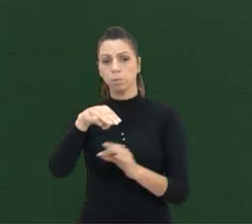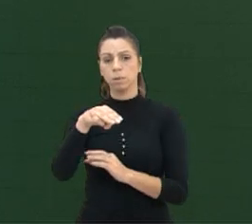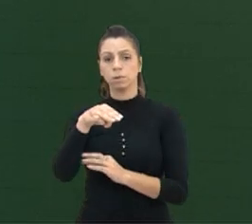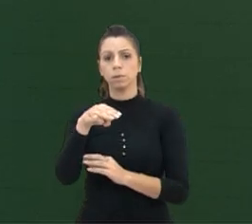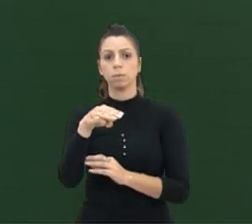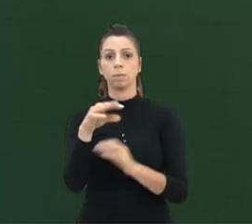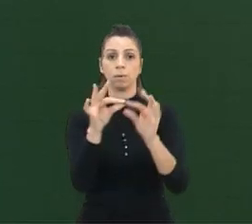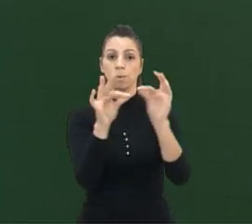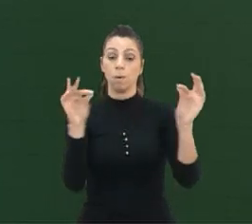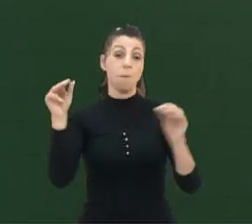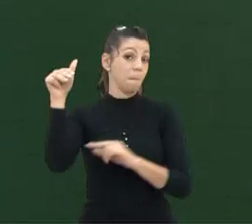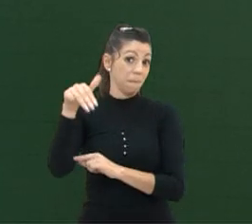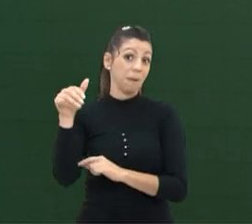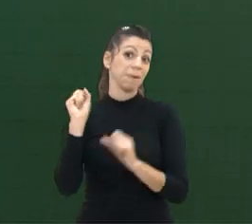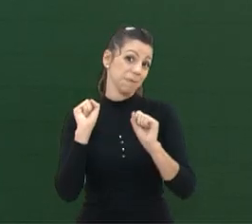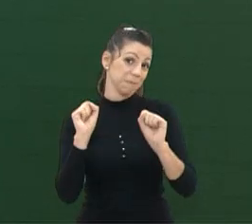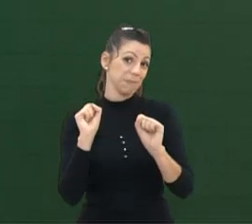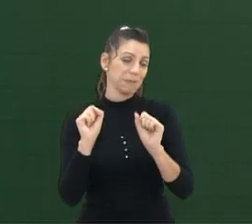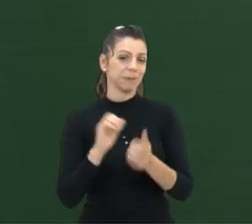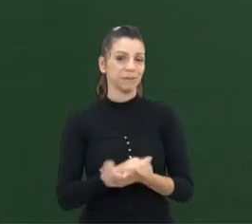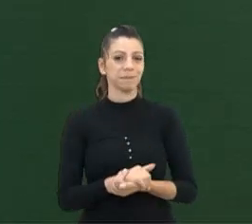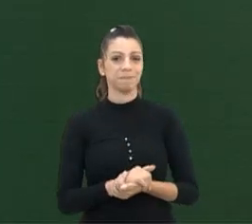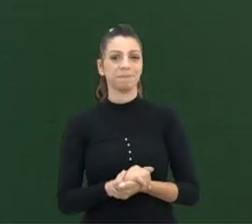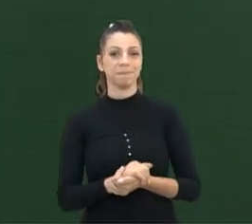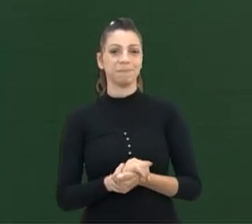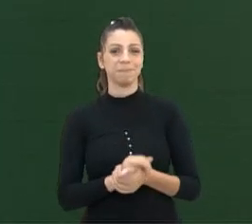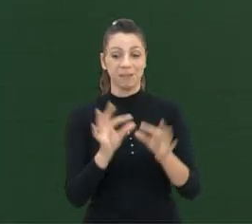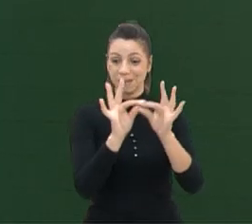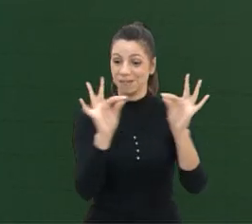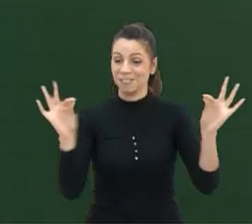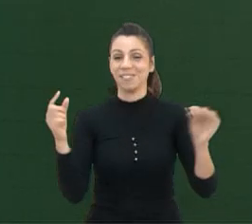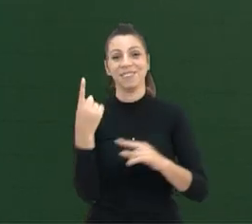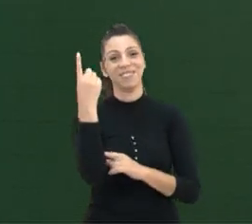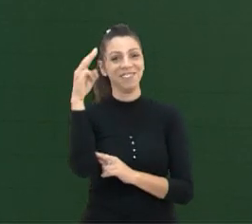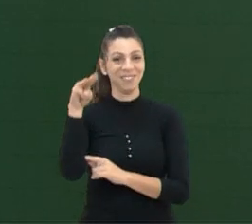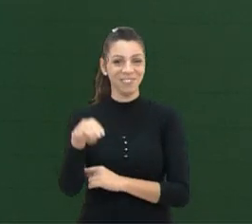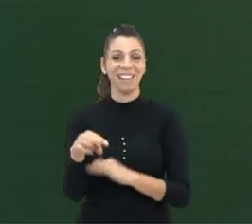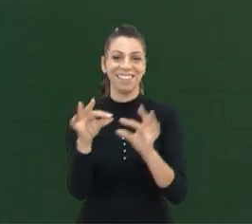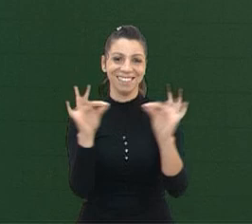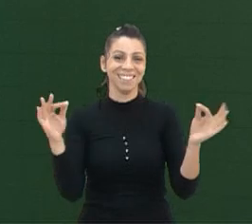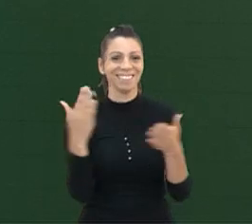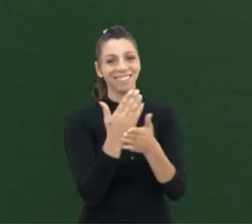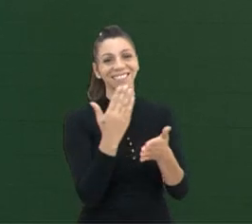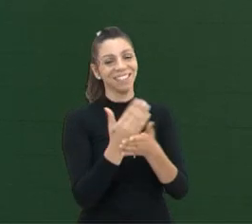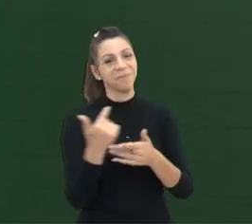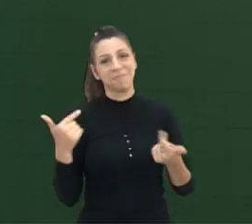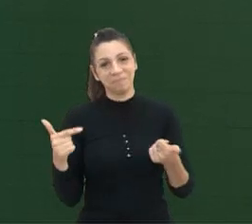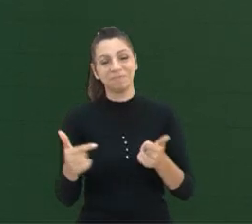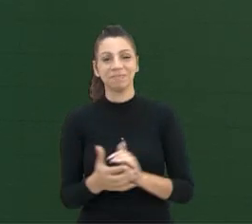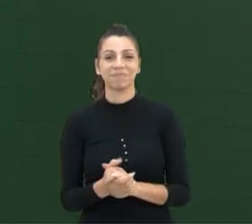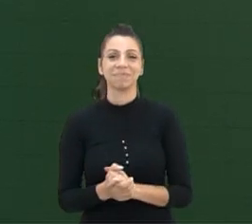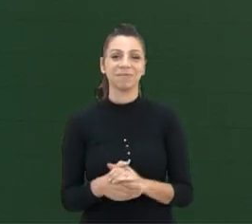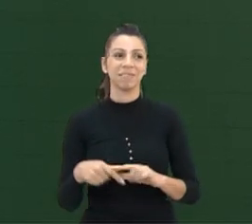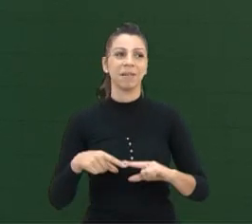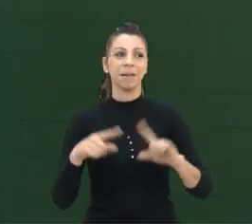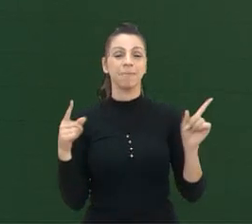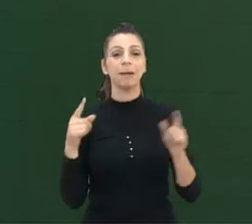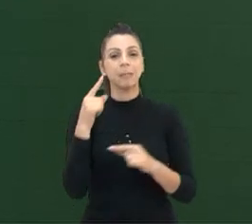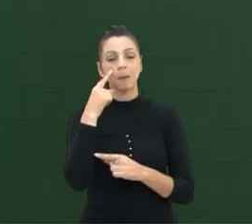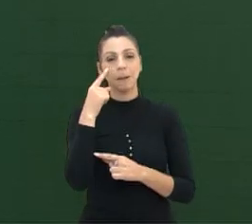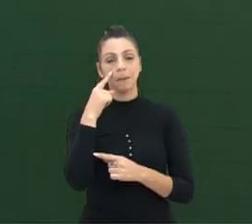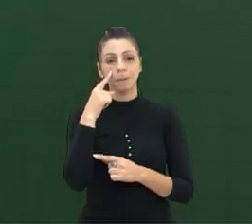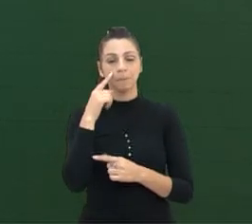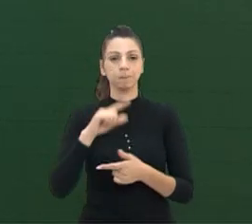você tiver espaço no teu caderno, tá? 1 metro você não vai ter espaço no seu caderno, né? Imagino. Mas, enfim. Esse retângulozinho aqui que eu